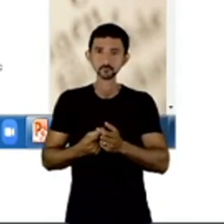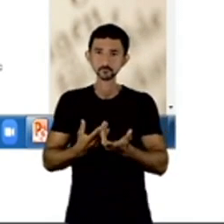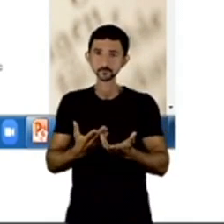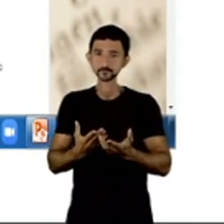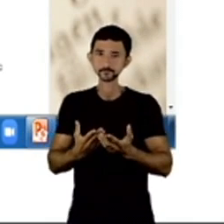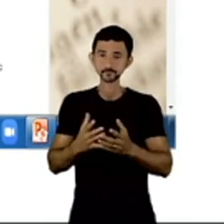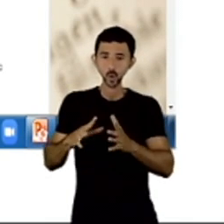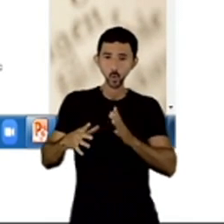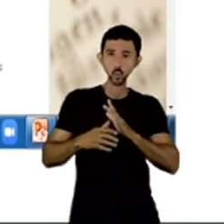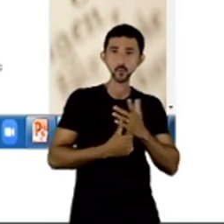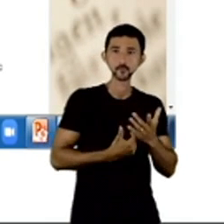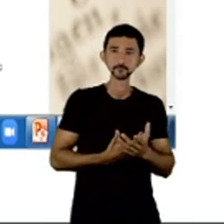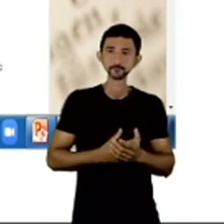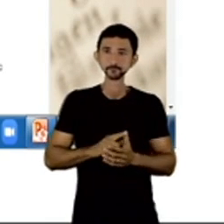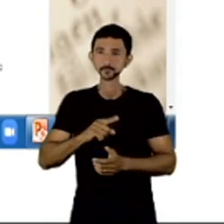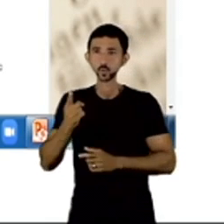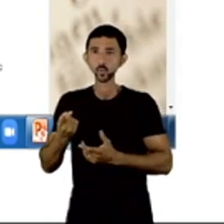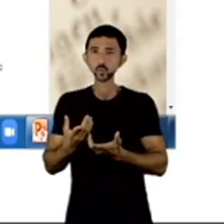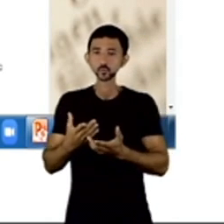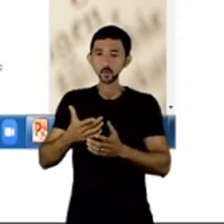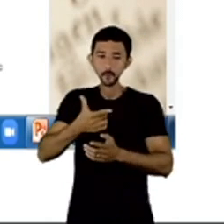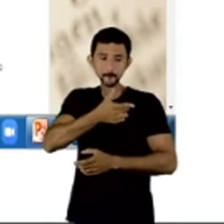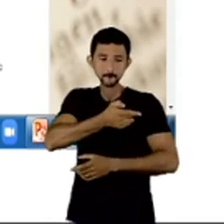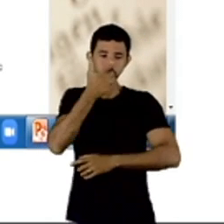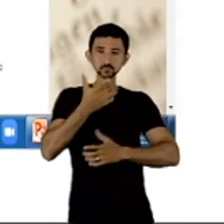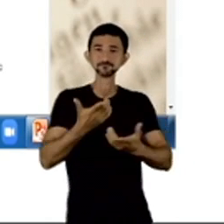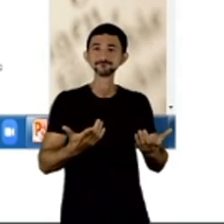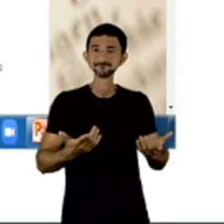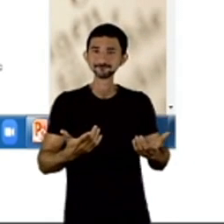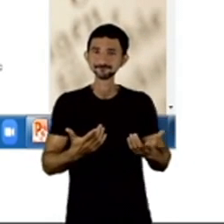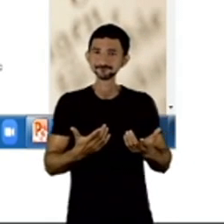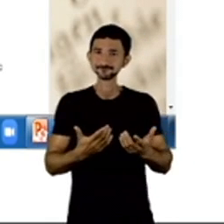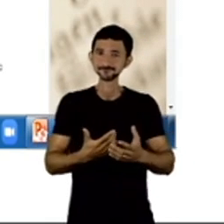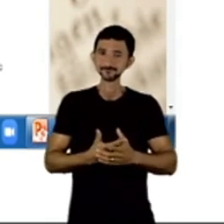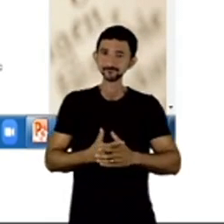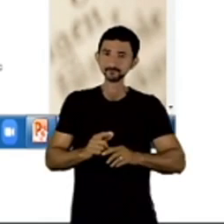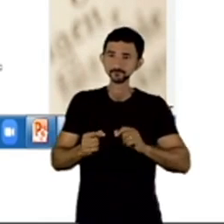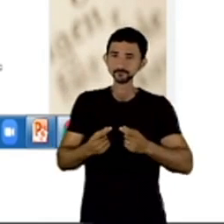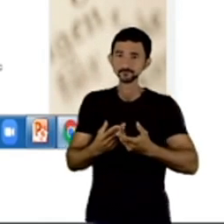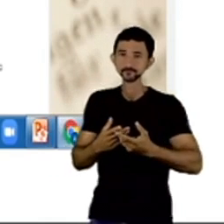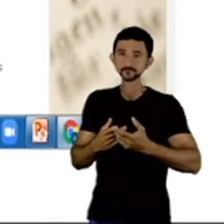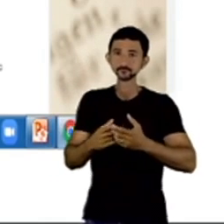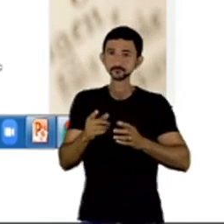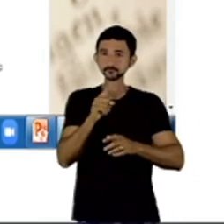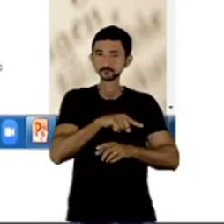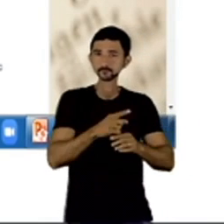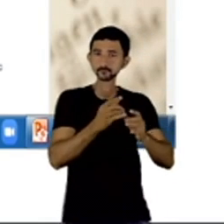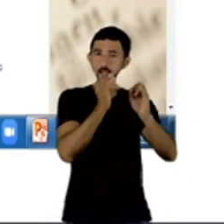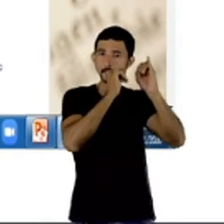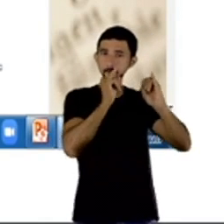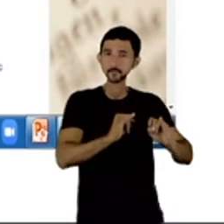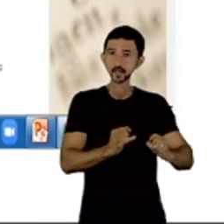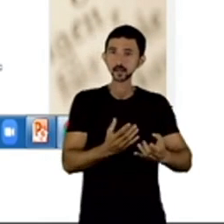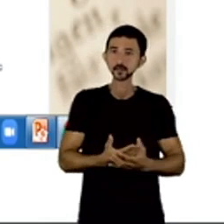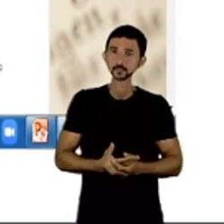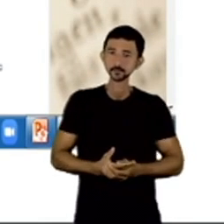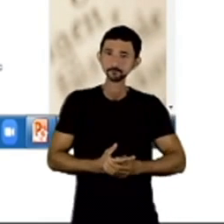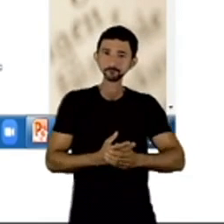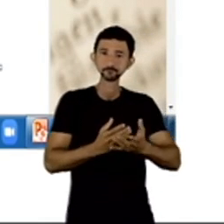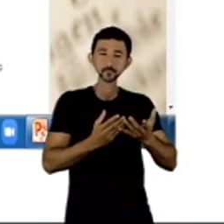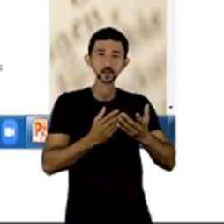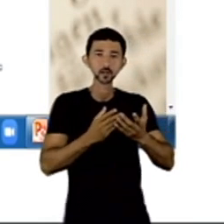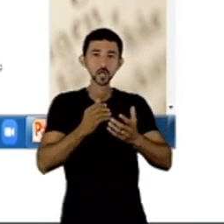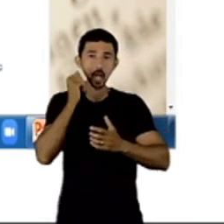sequestro. Ao lado, bandido mata parceiro. Veja que a poesia da primeira imagem, a criança vestida de